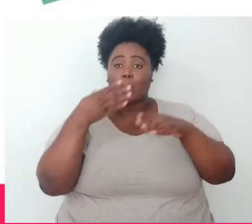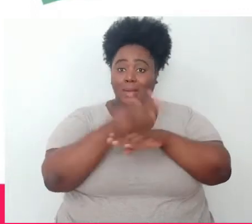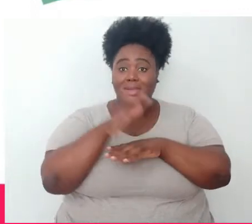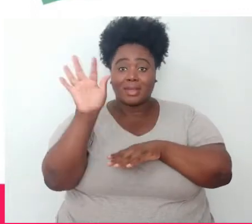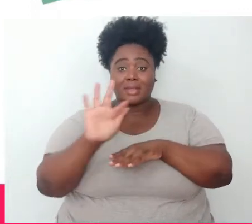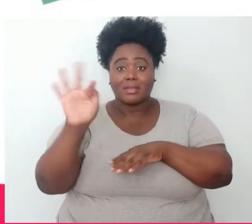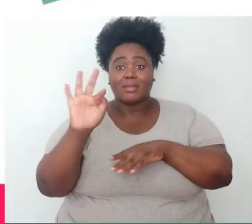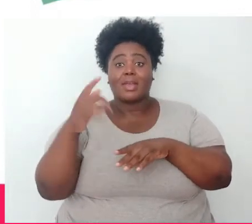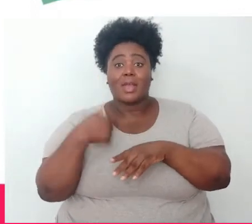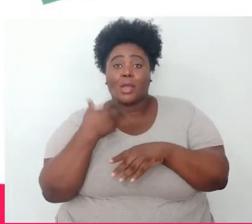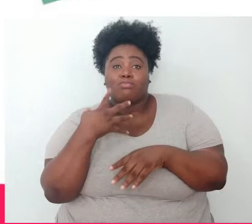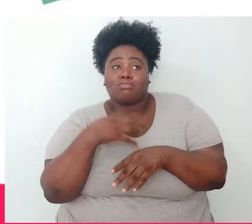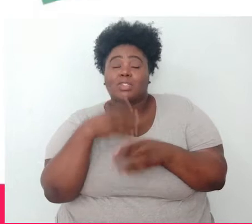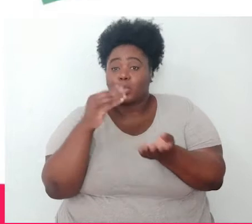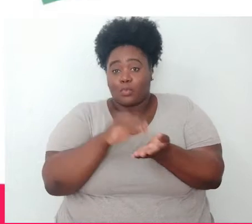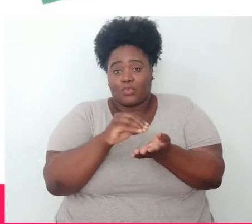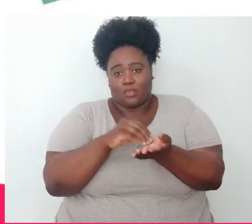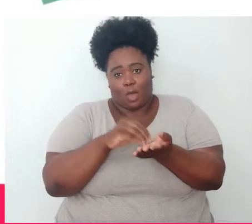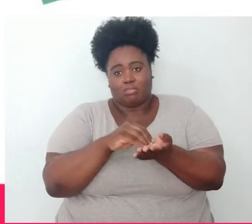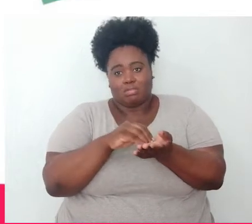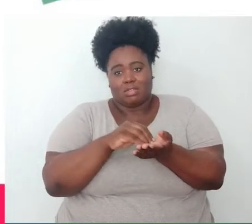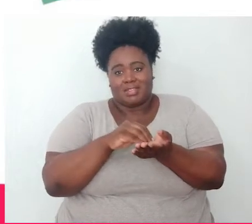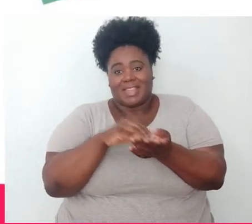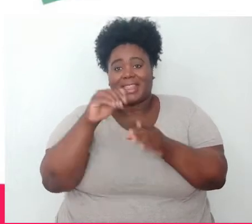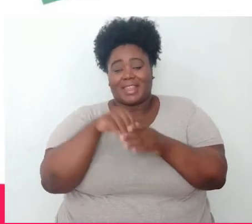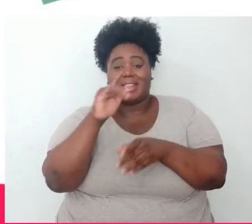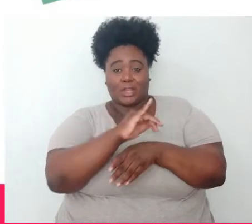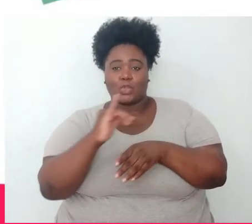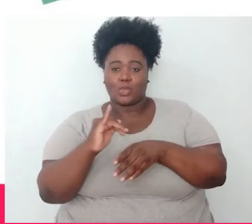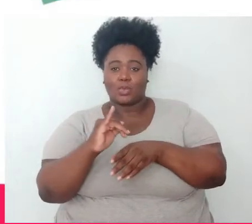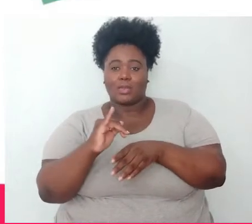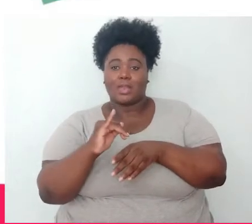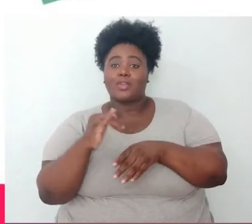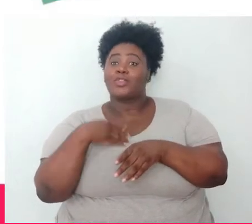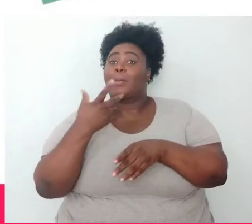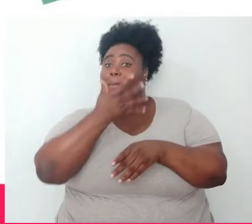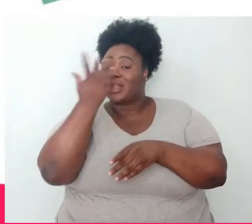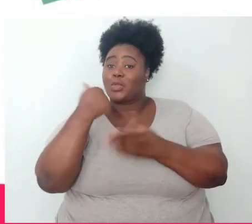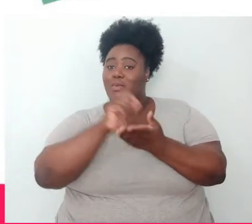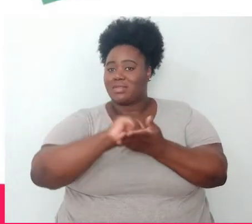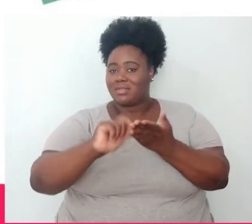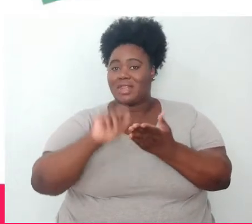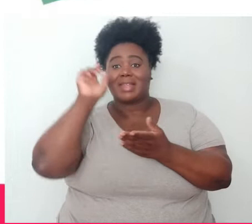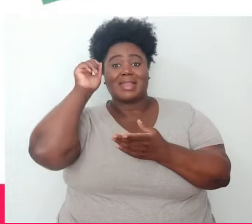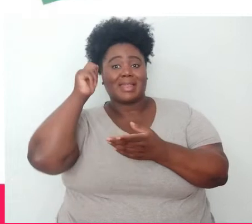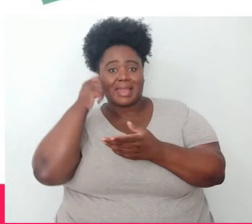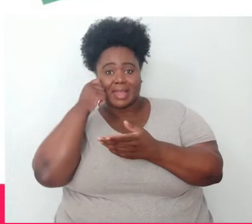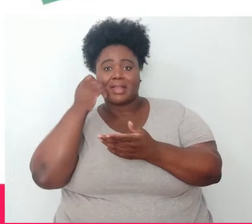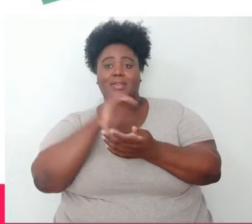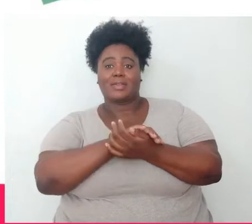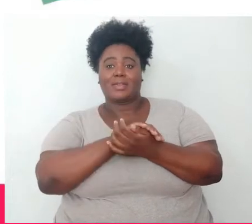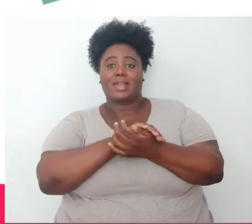venho tentando lidar com essas ausências no campo institucional. A ausência de teóricos negros, a ausência de